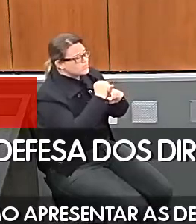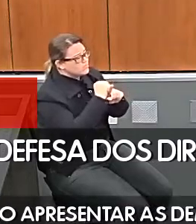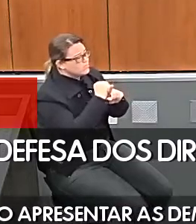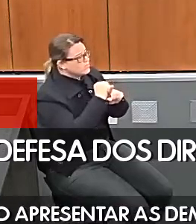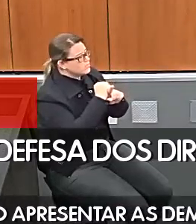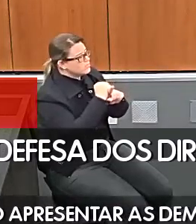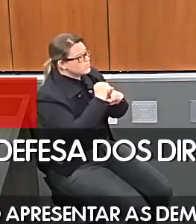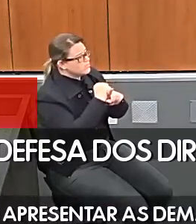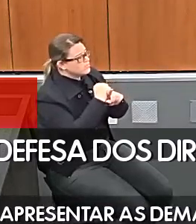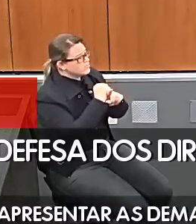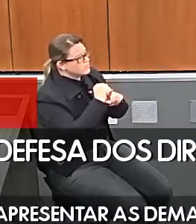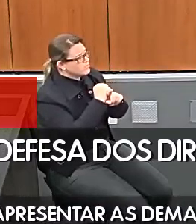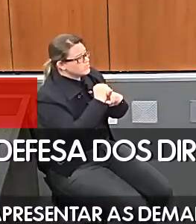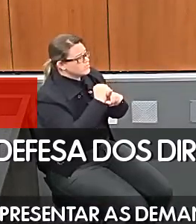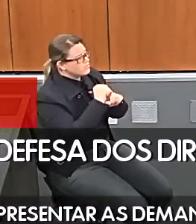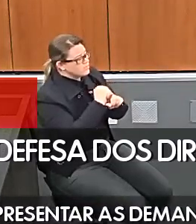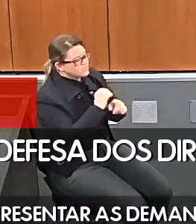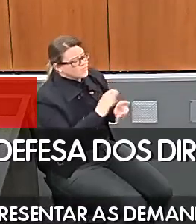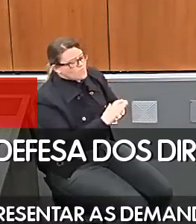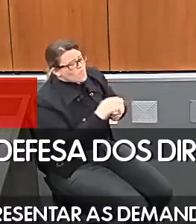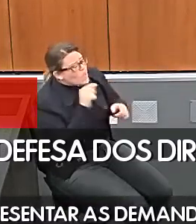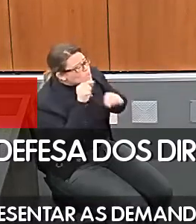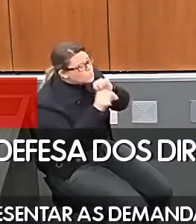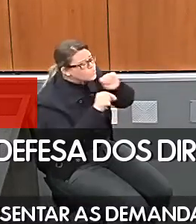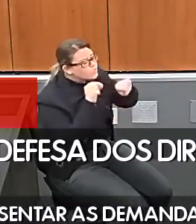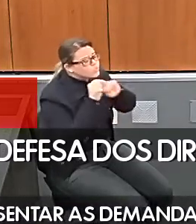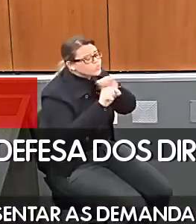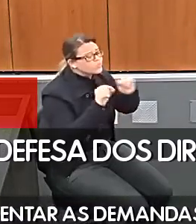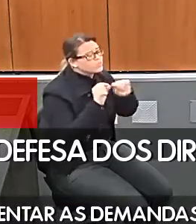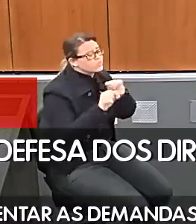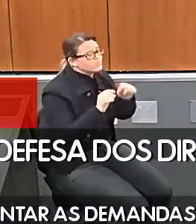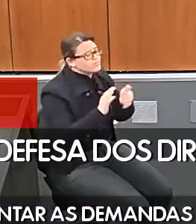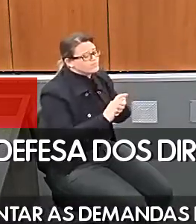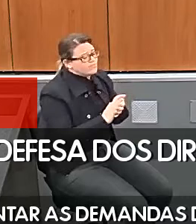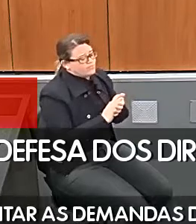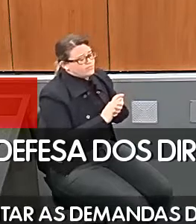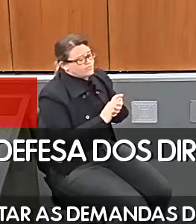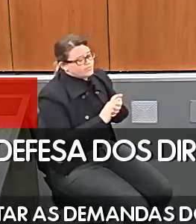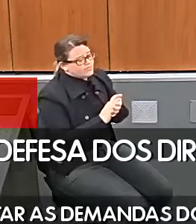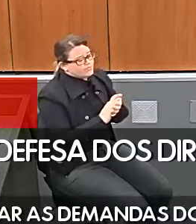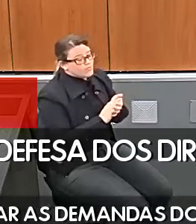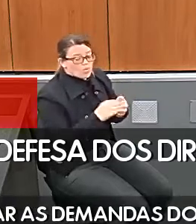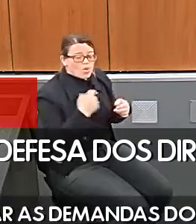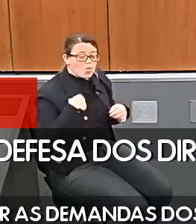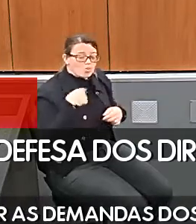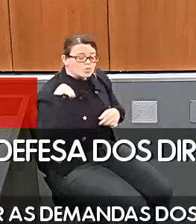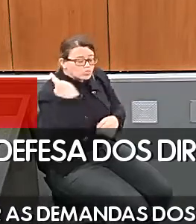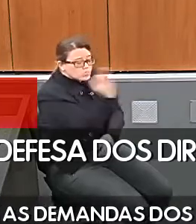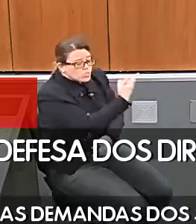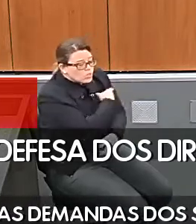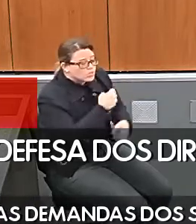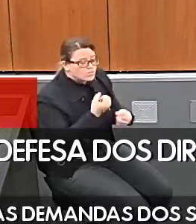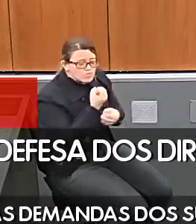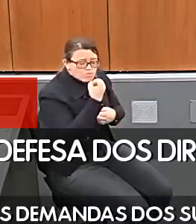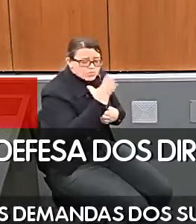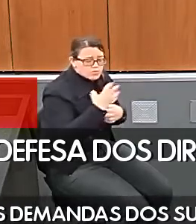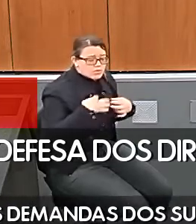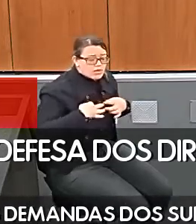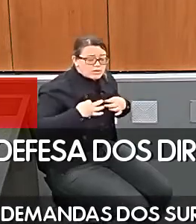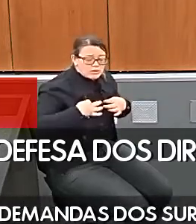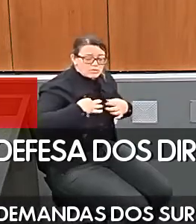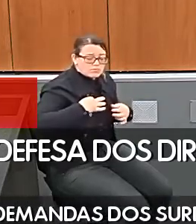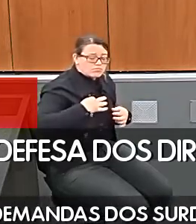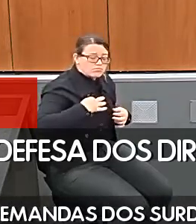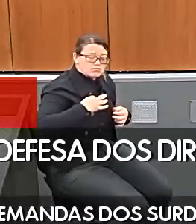Eu mostro onde está a ferida, eles mostram onde está a ferida, nós precisamos só de boa vontade. E